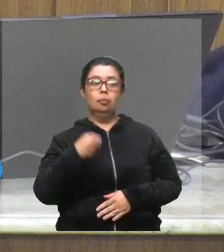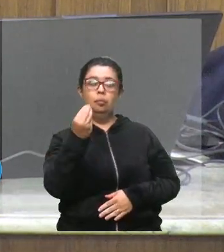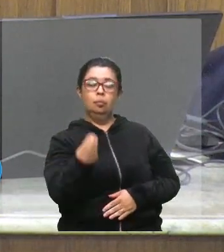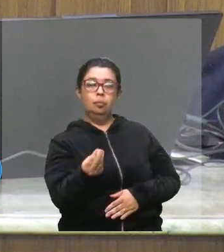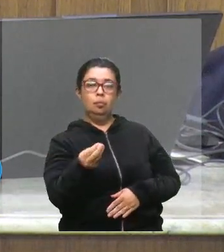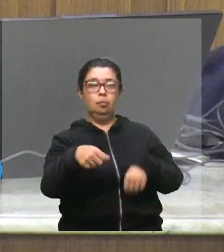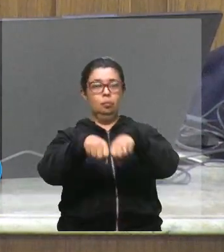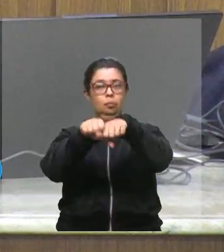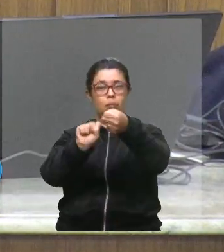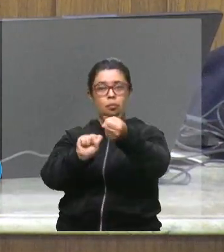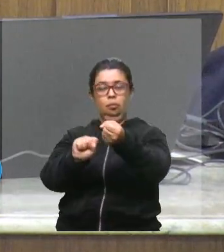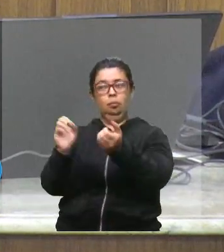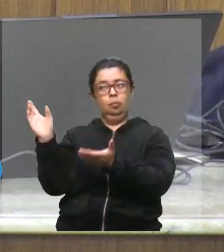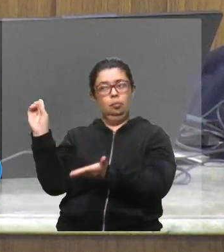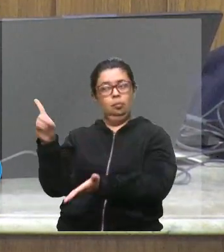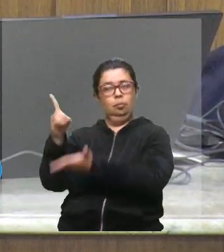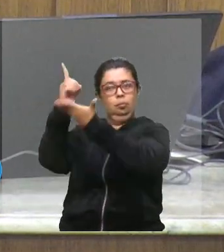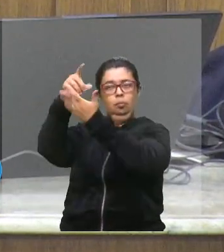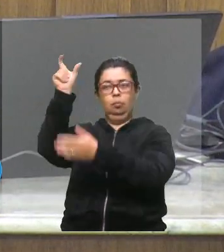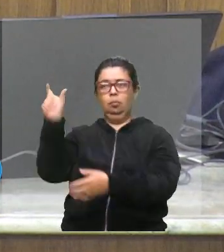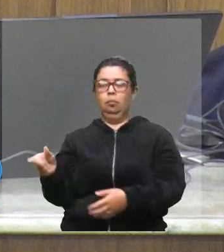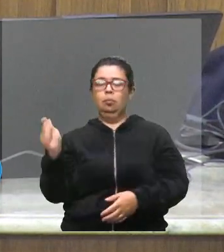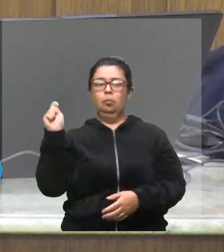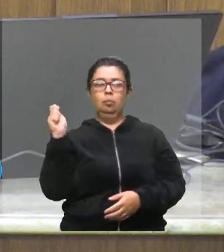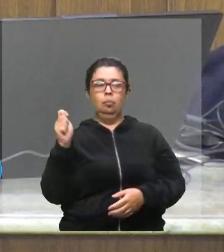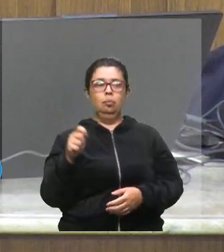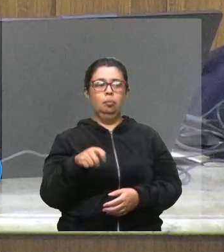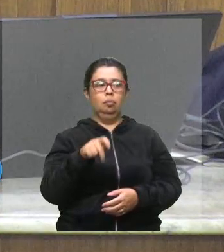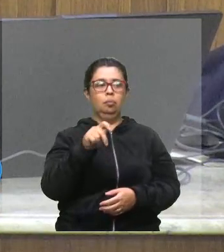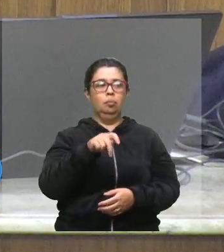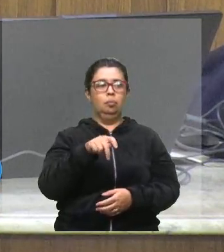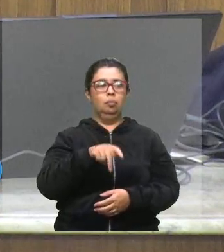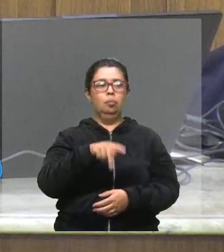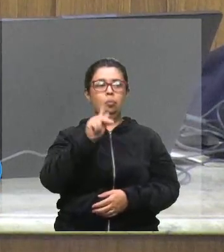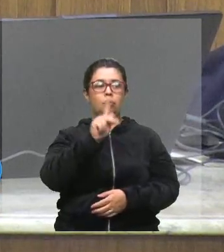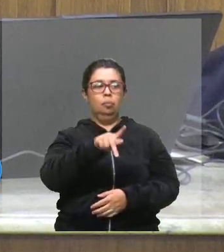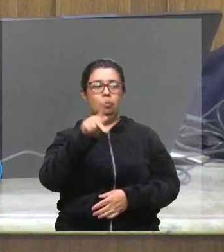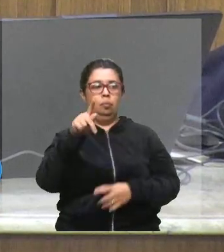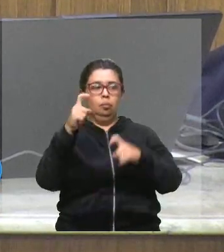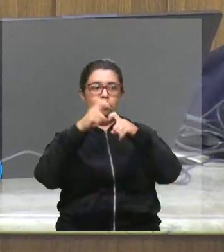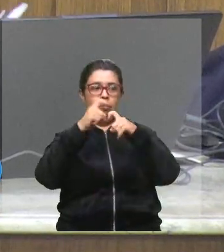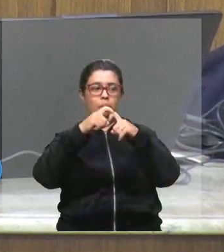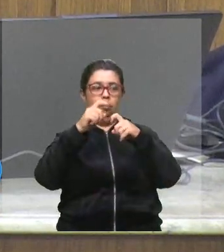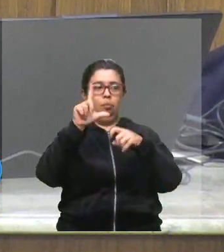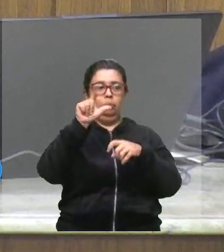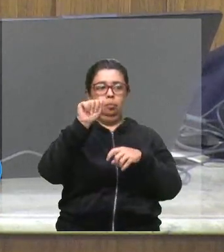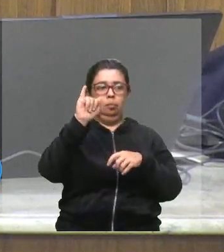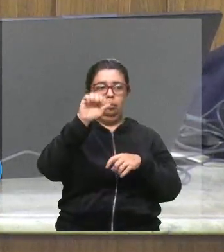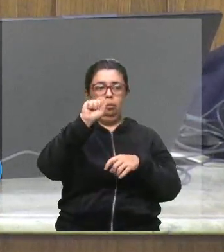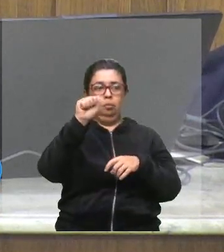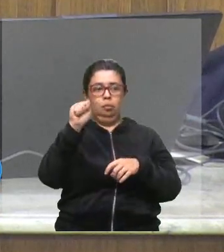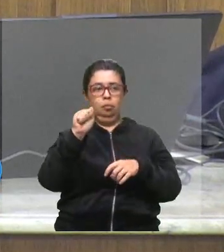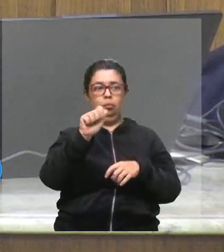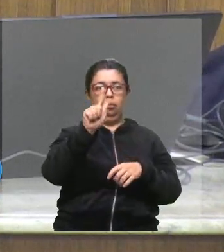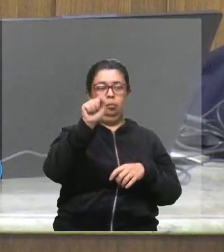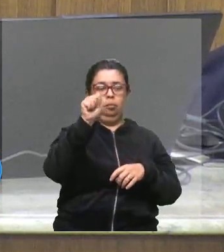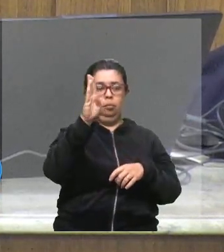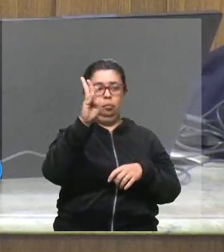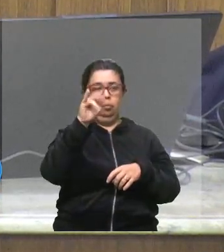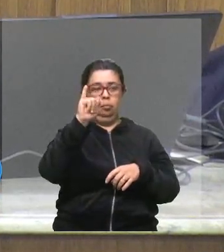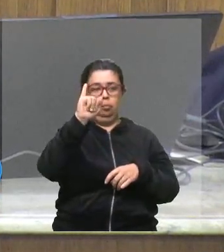outorga o título honorífico de cidadã cisense à doutora Laísa Gabriele Silva. Em